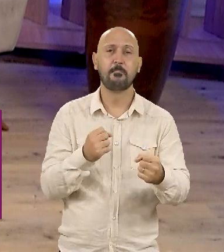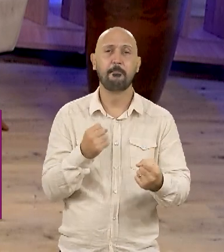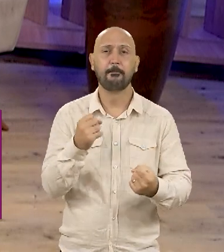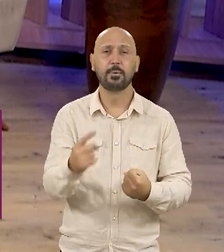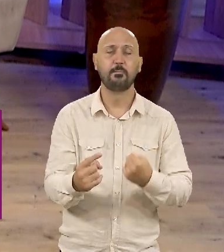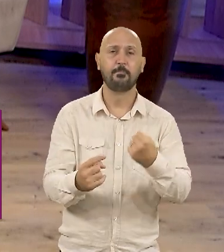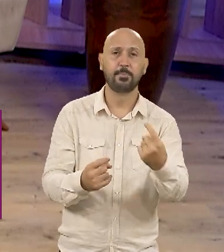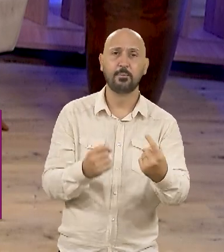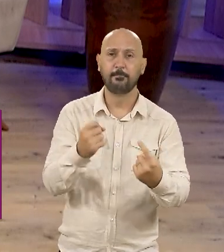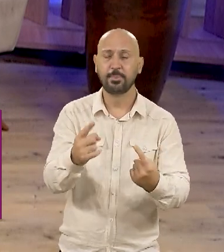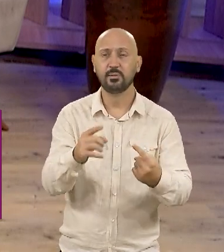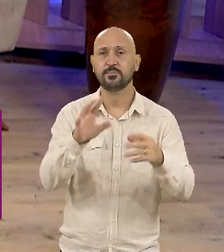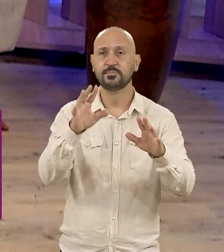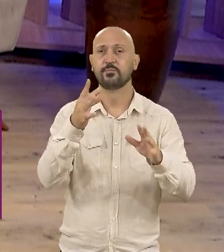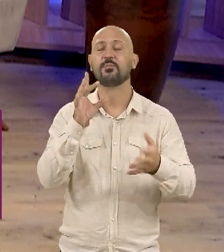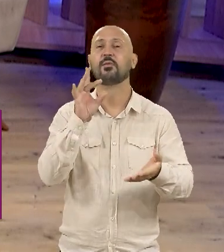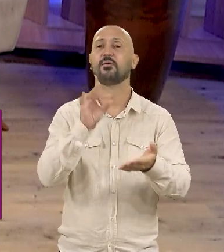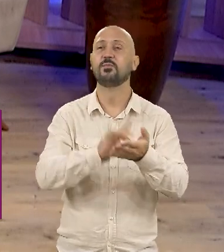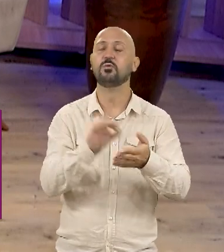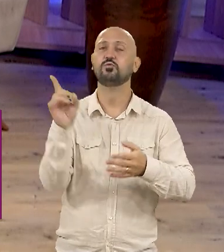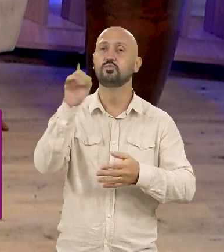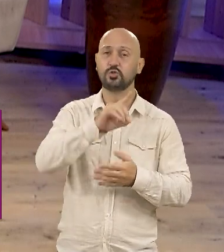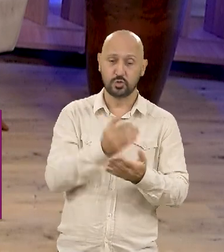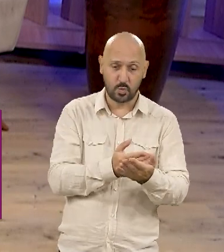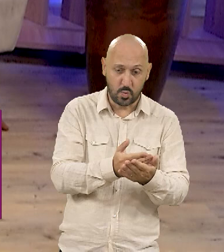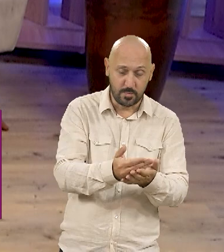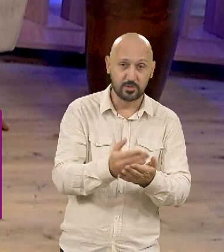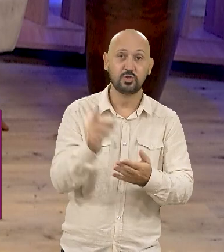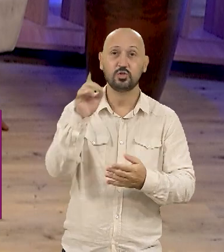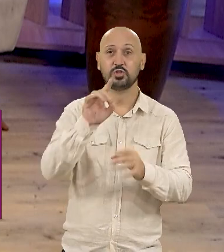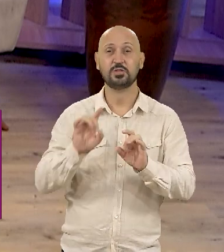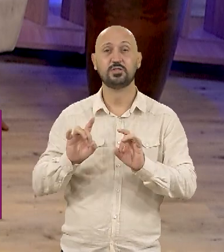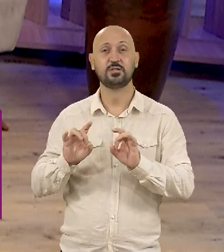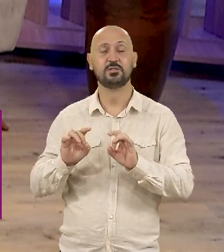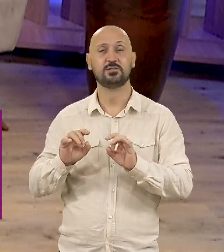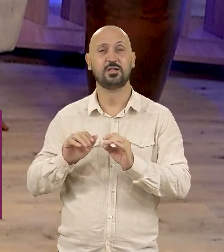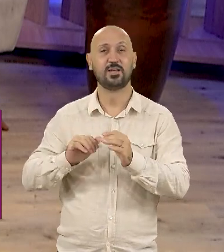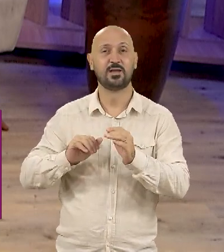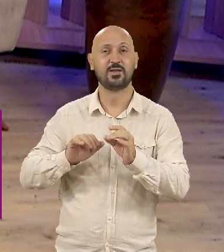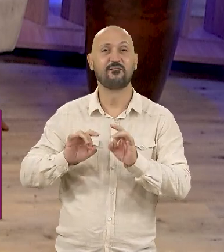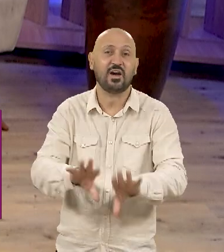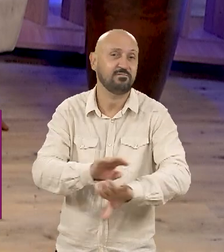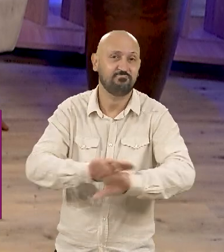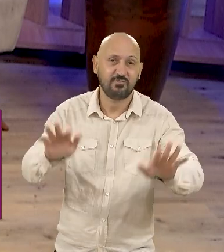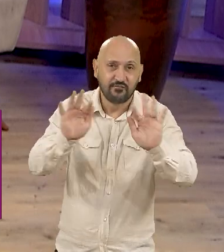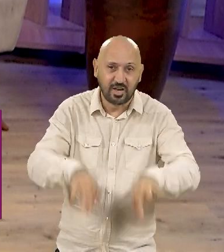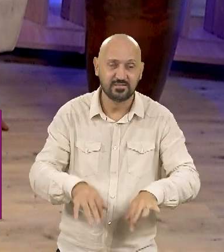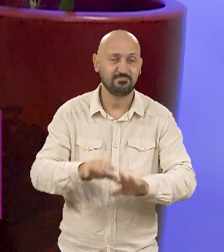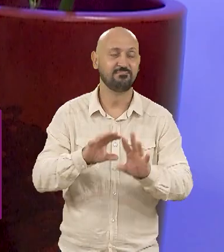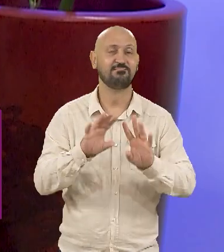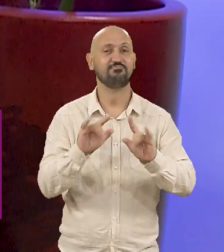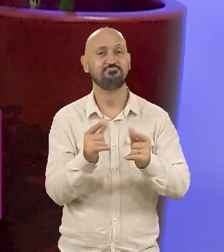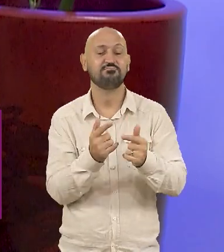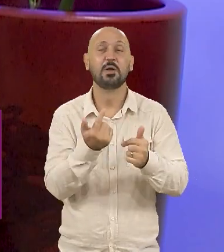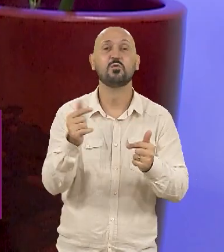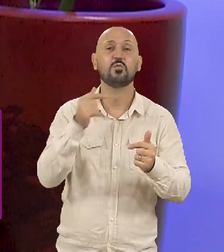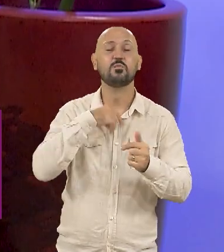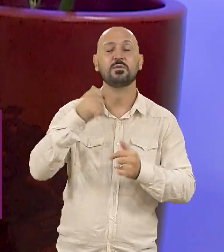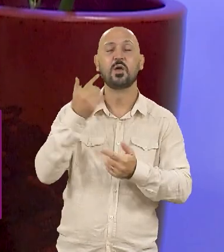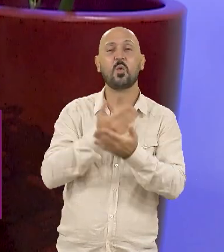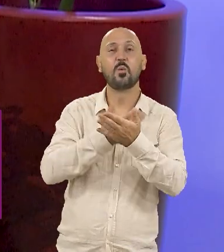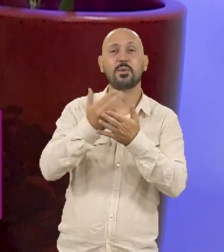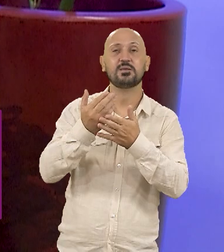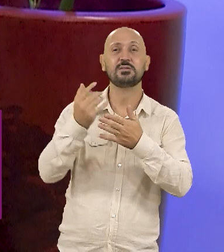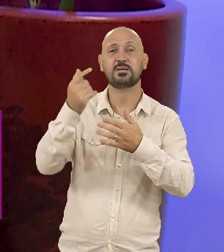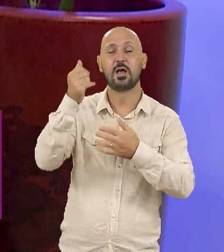partida, né? Para a gente não ter ali um adoecimento dessa mulher. E falando também com muito cuidado,